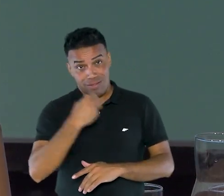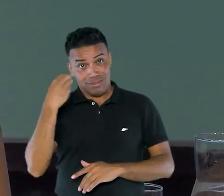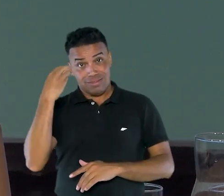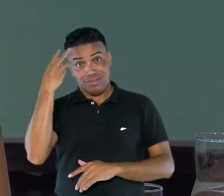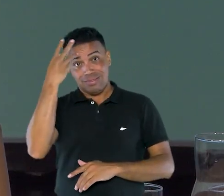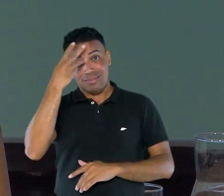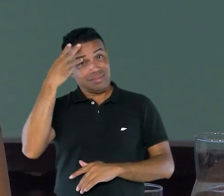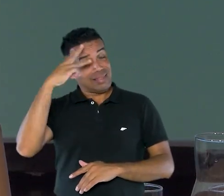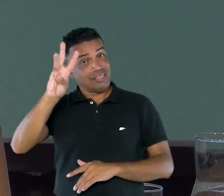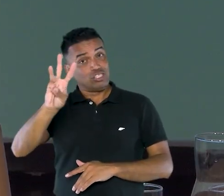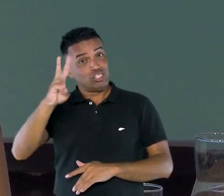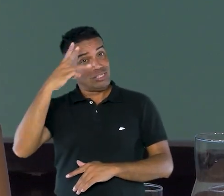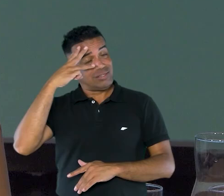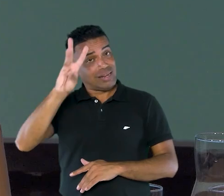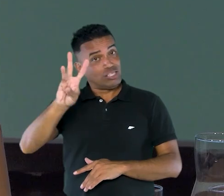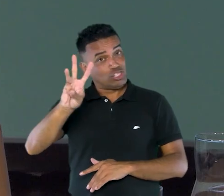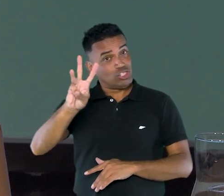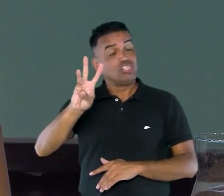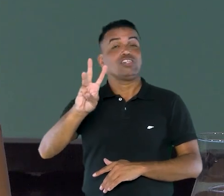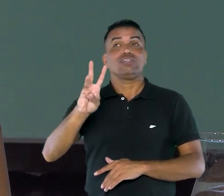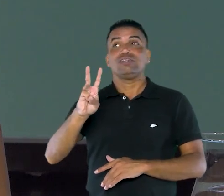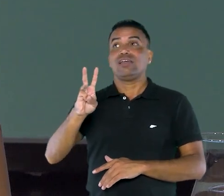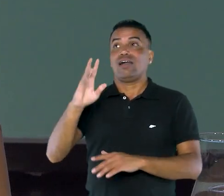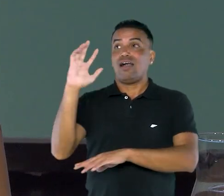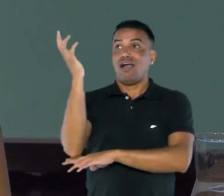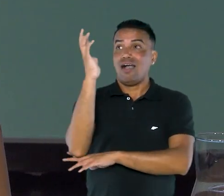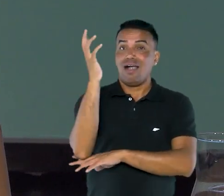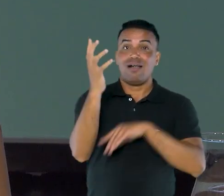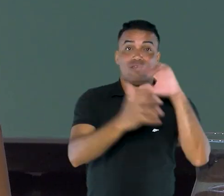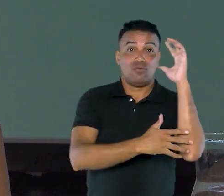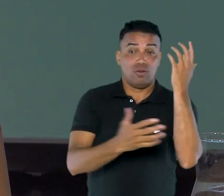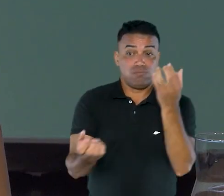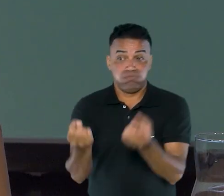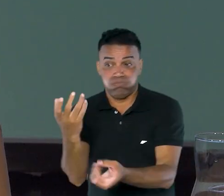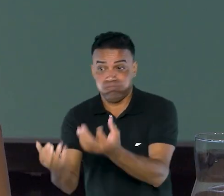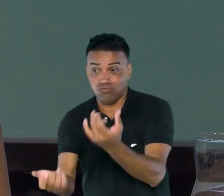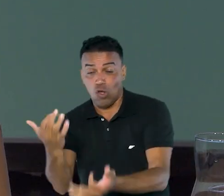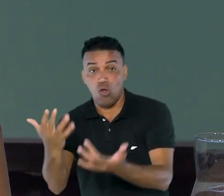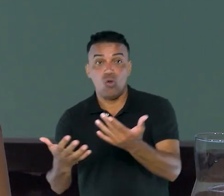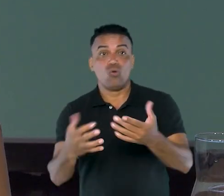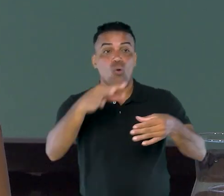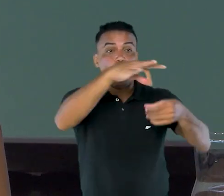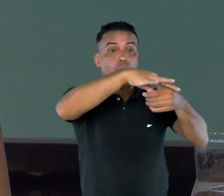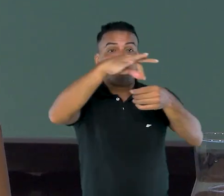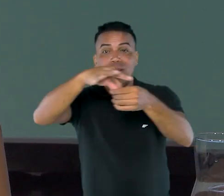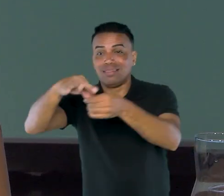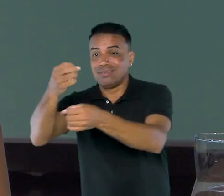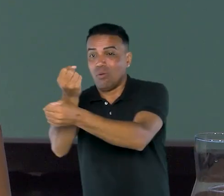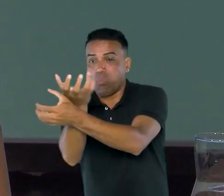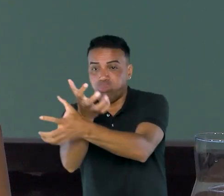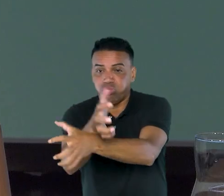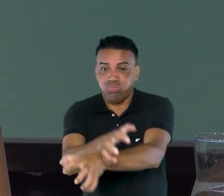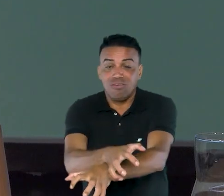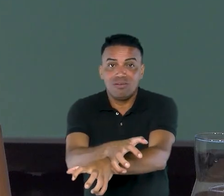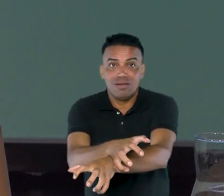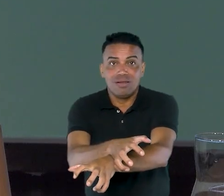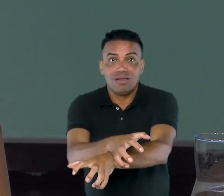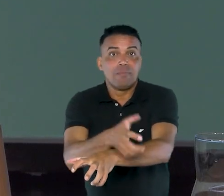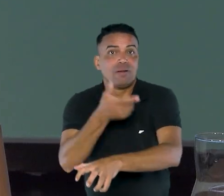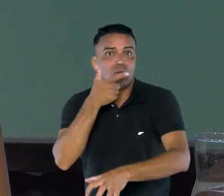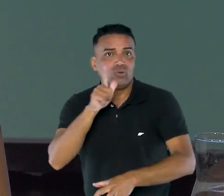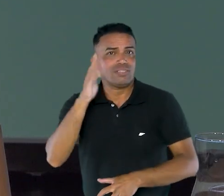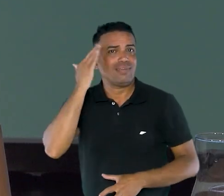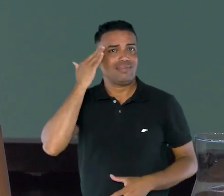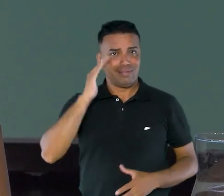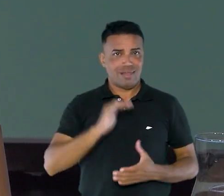dias para ter um pouco mais de queimada, um pouco mais de perda de plantação, para entender que não é bem